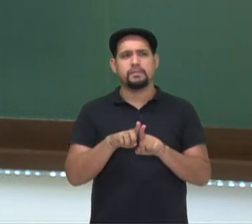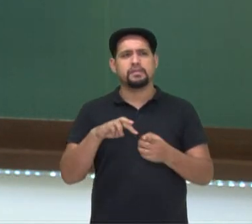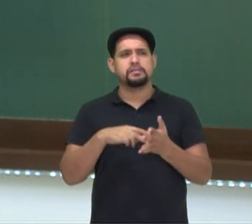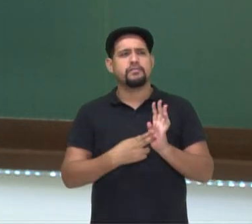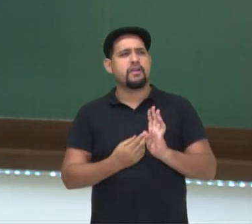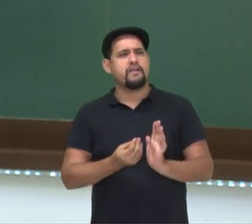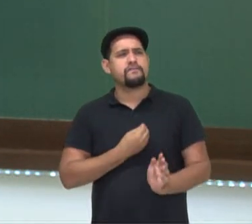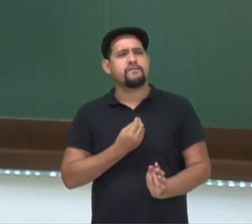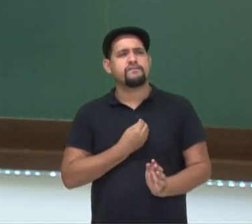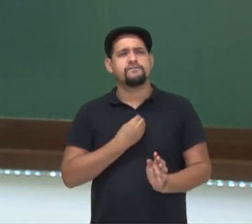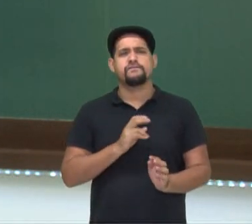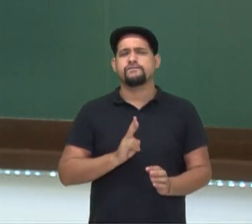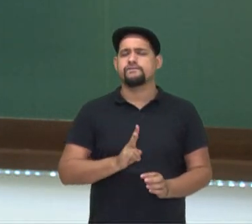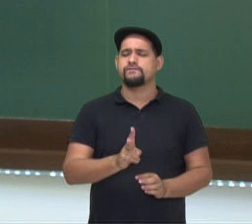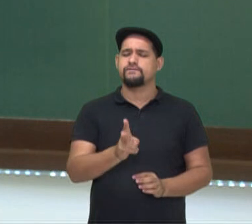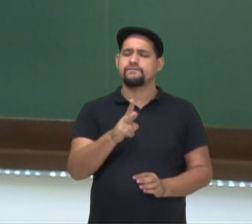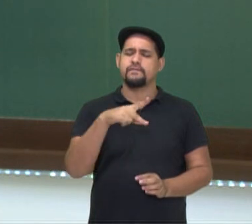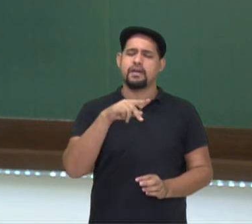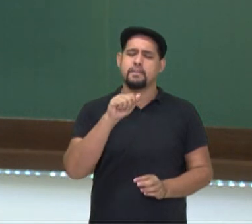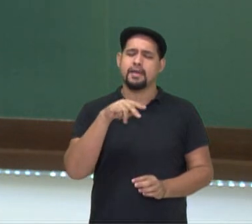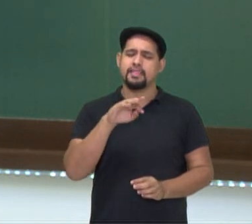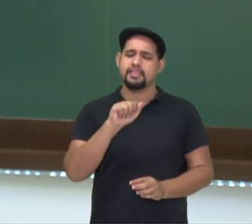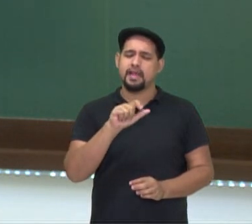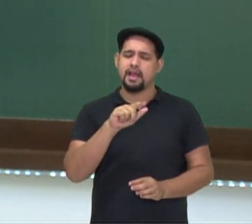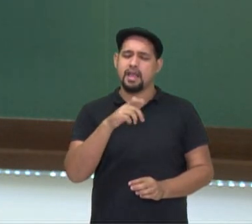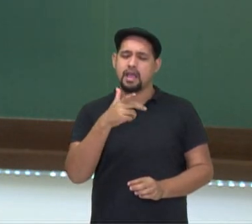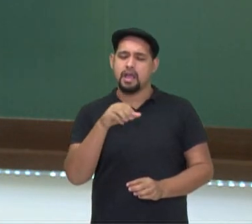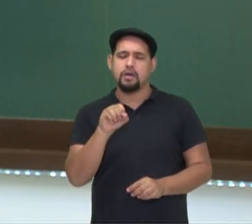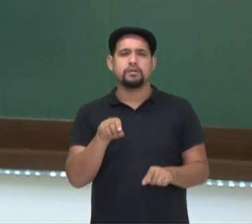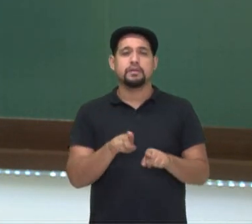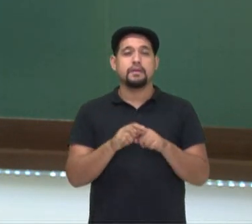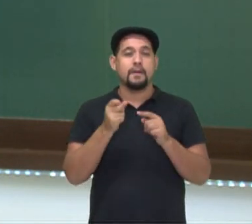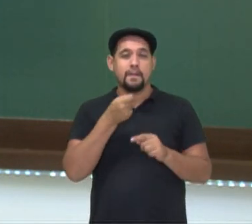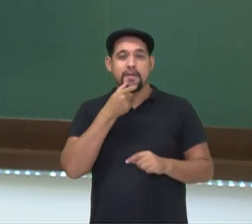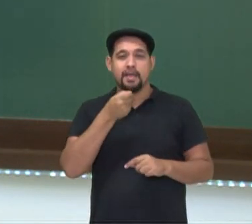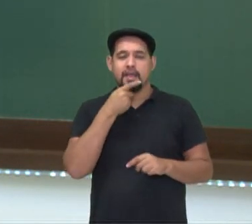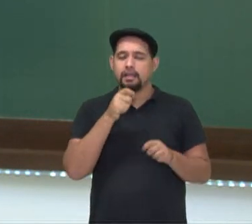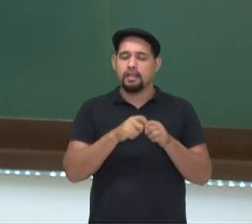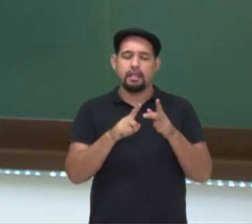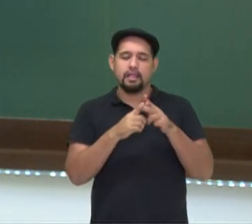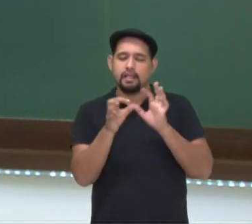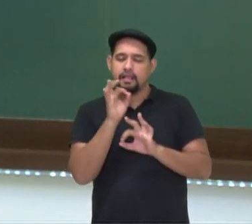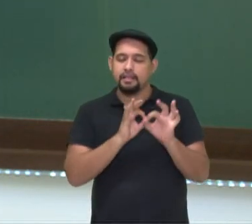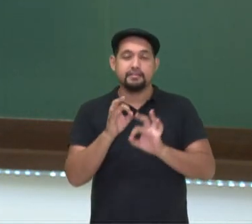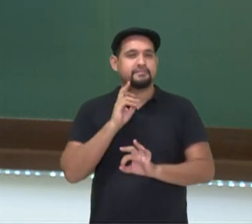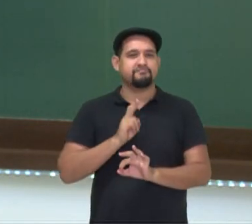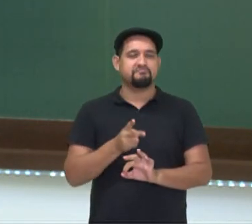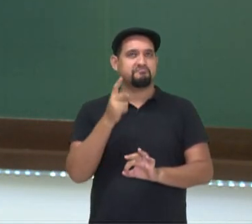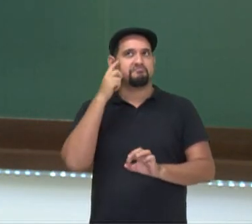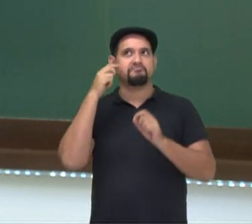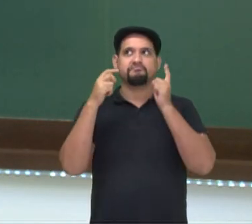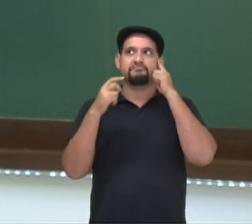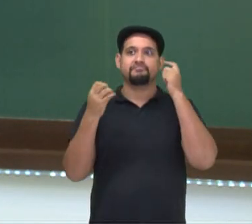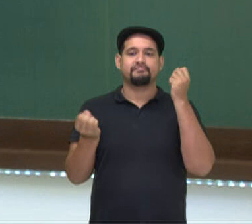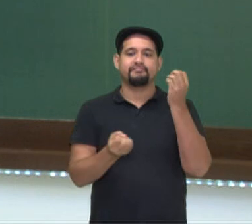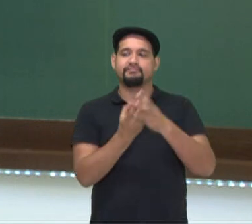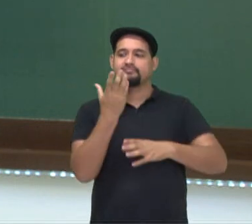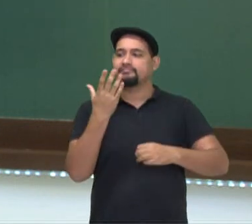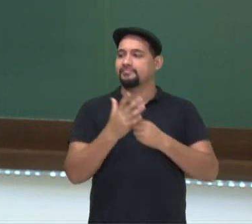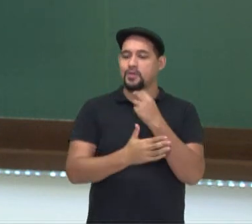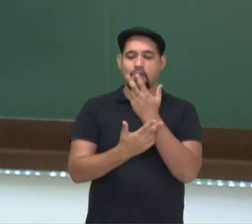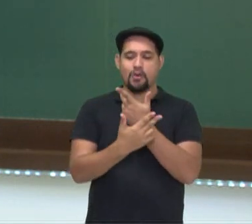ele ia viver o Pantaleão pela vida inteira. É uma comédia que trabalha o improviso, então ele sempre estaria criando coisas novas para